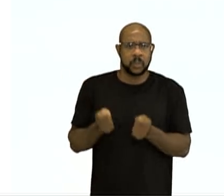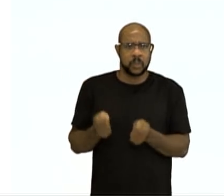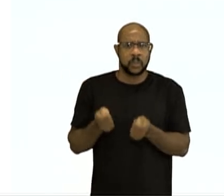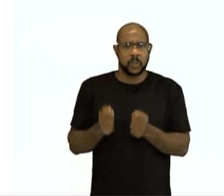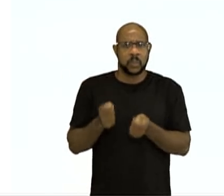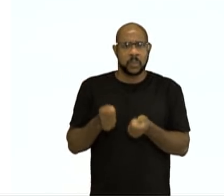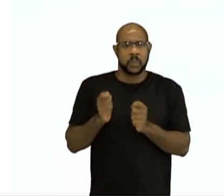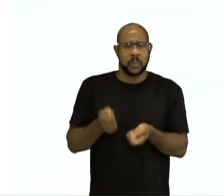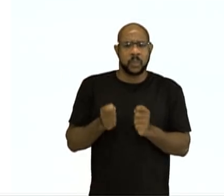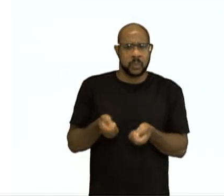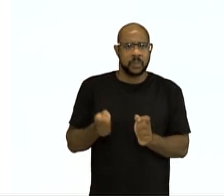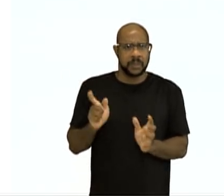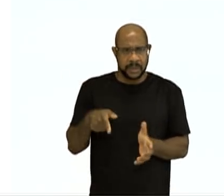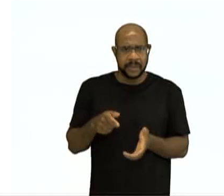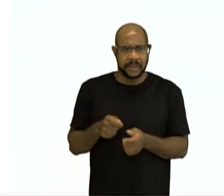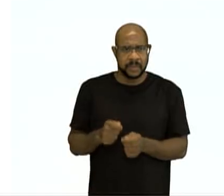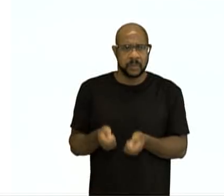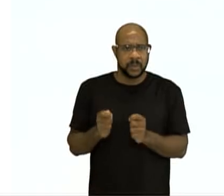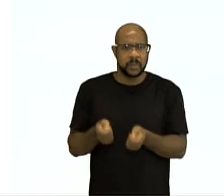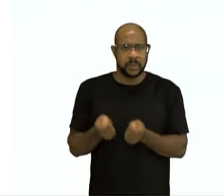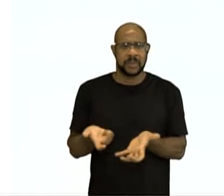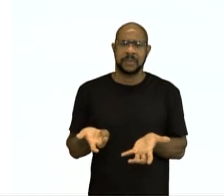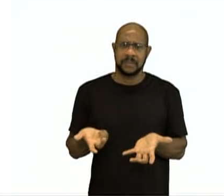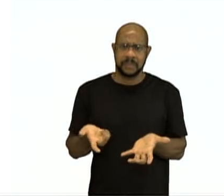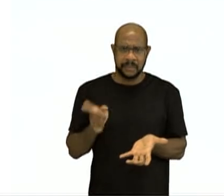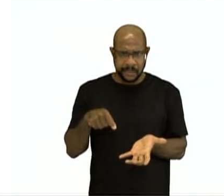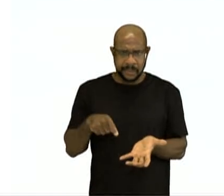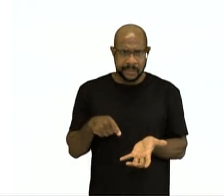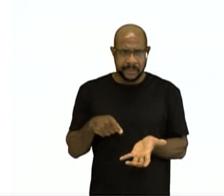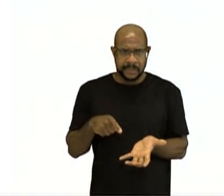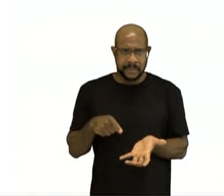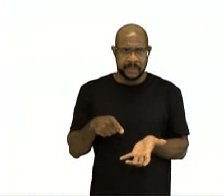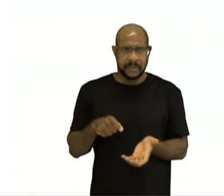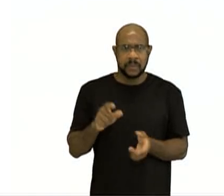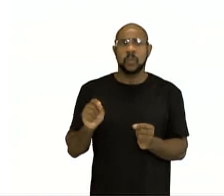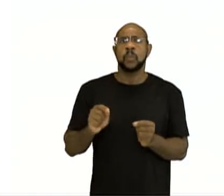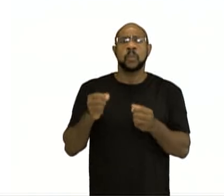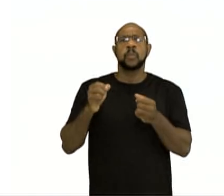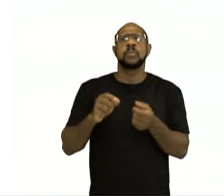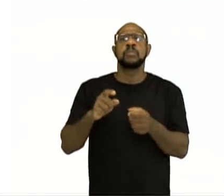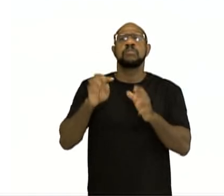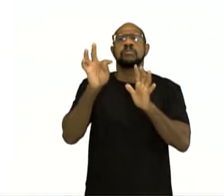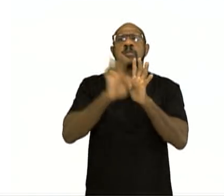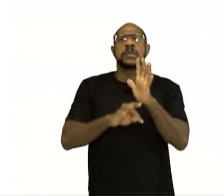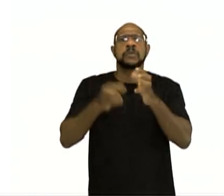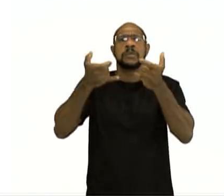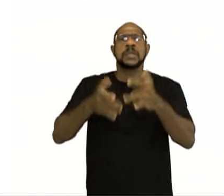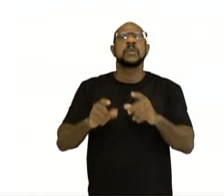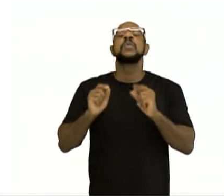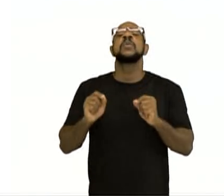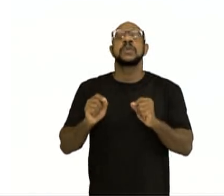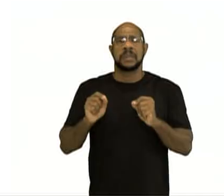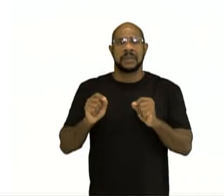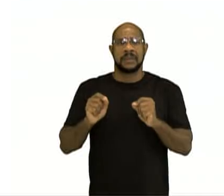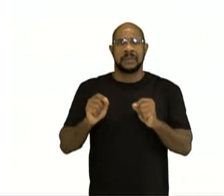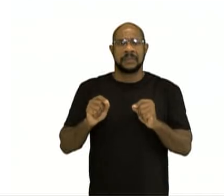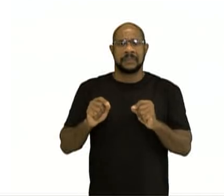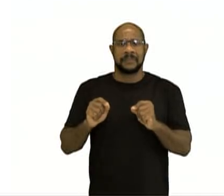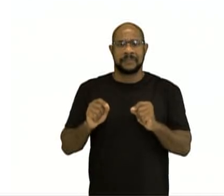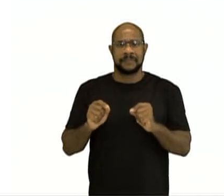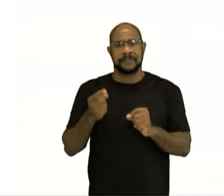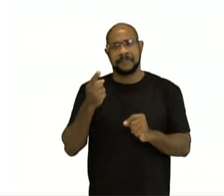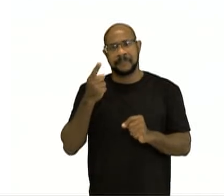participa daquelas competições? O que que falava no texto? Qual o esporte que está no texto? Vamos lá.